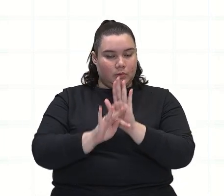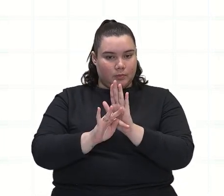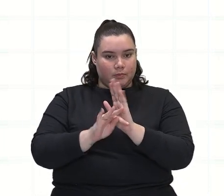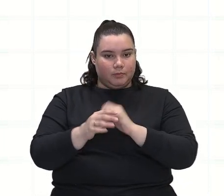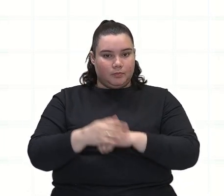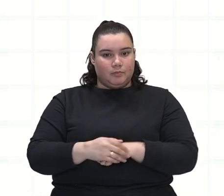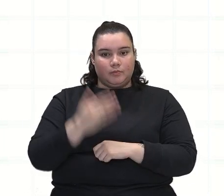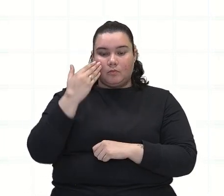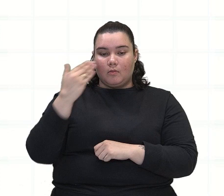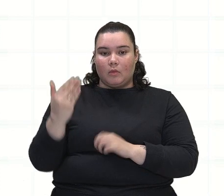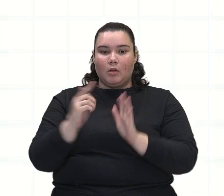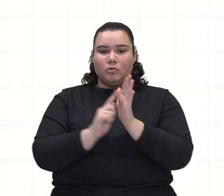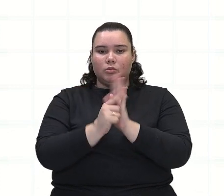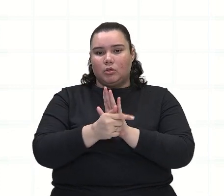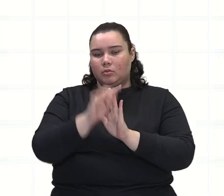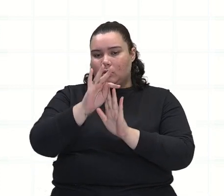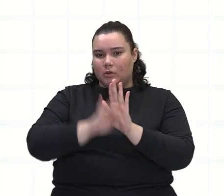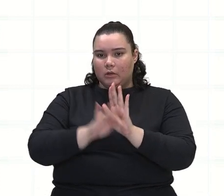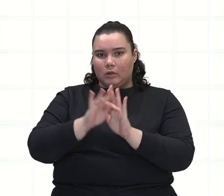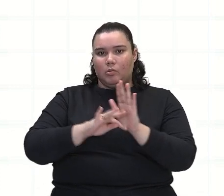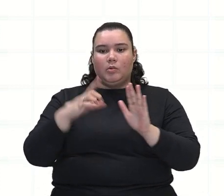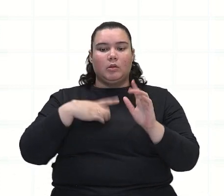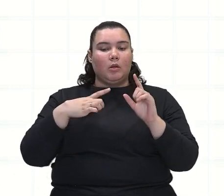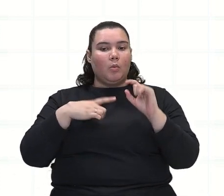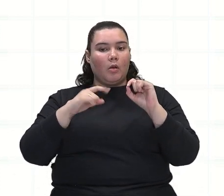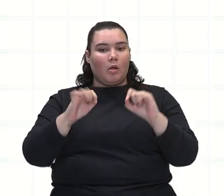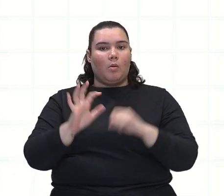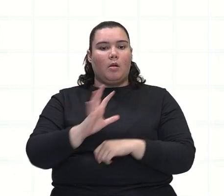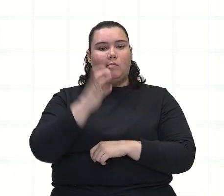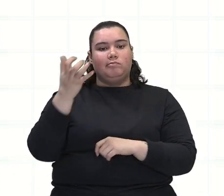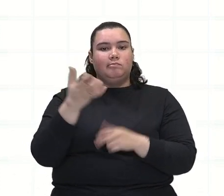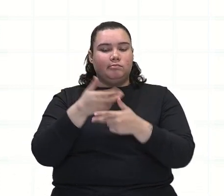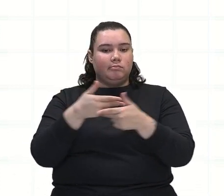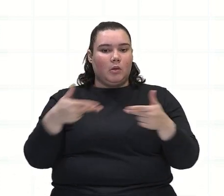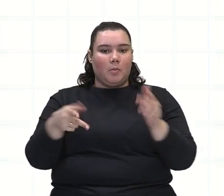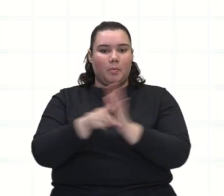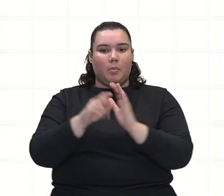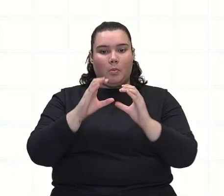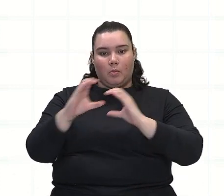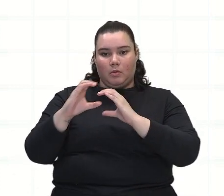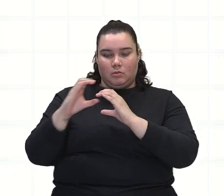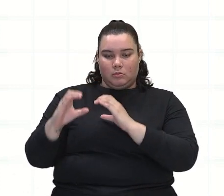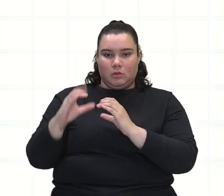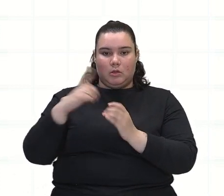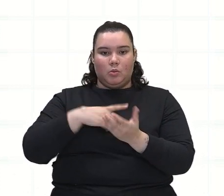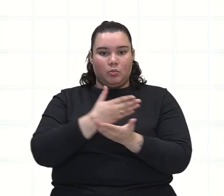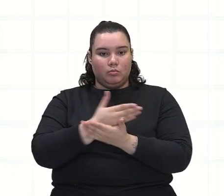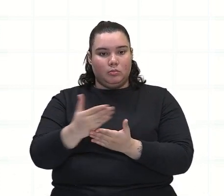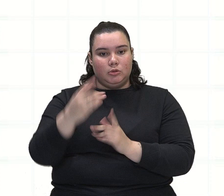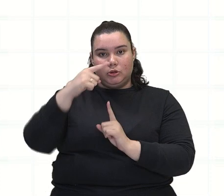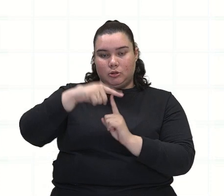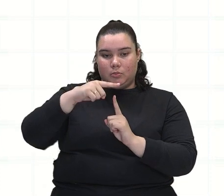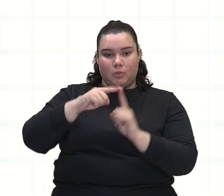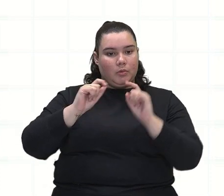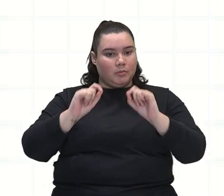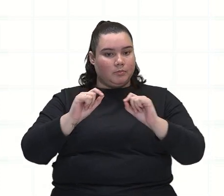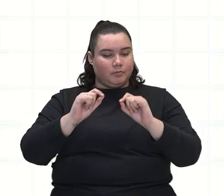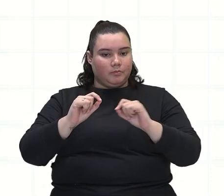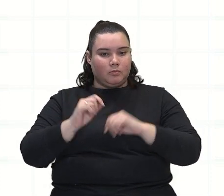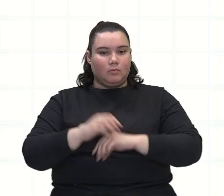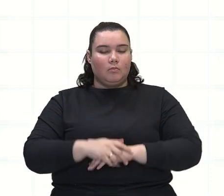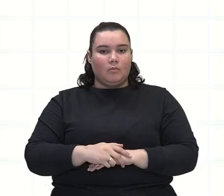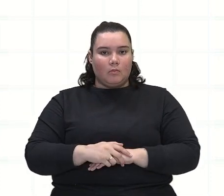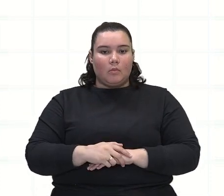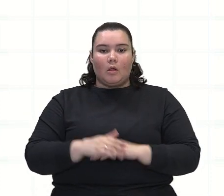O gênero textual, né, eles vão tratar das situações concretas de comunicação que partem das tipologias. Então,